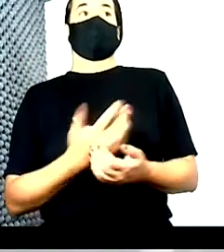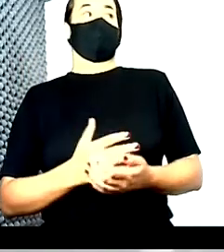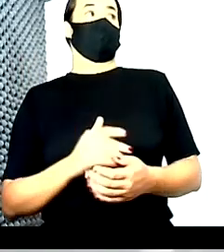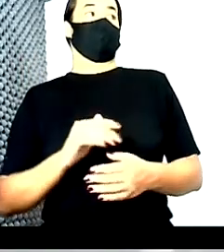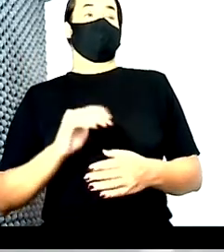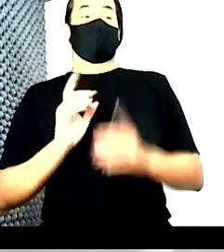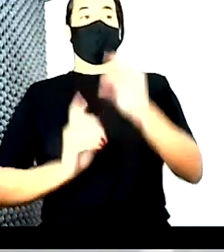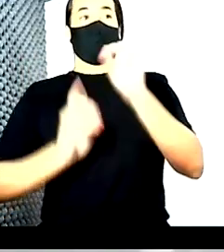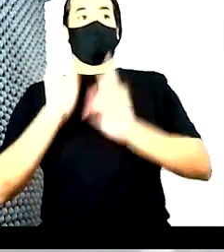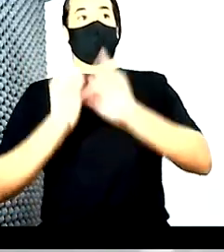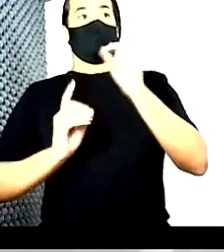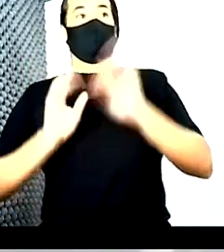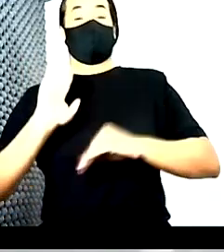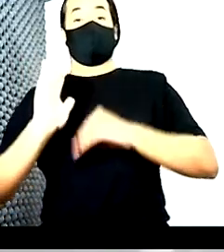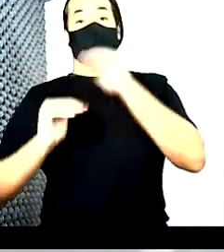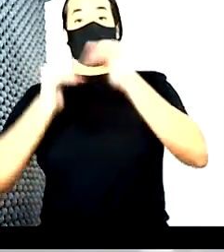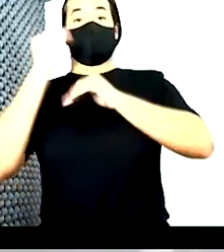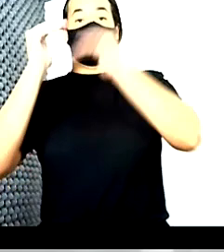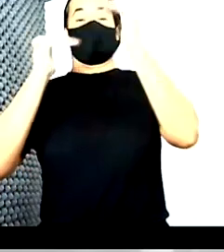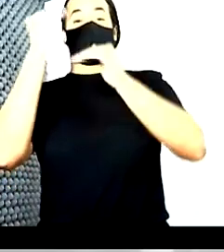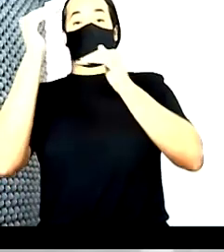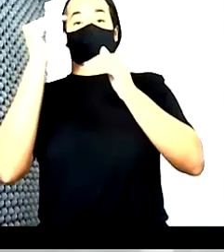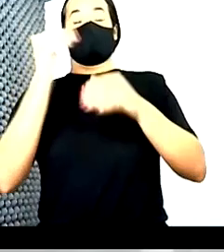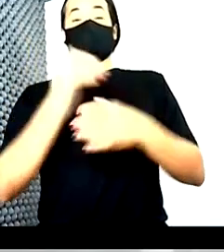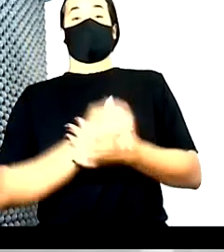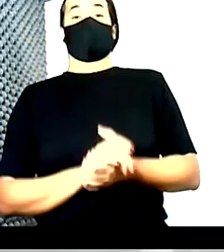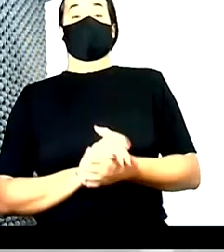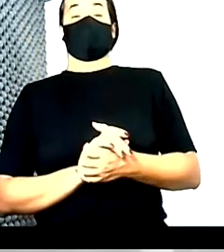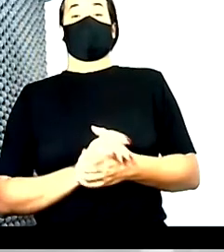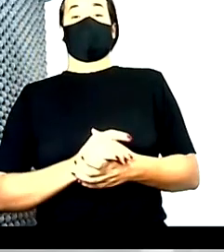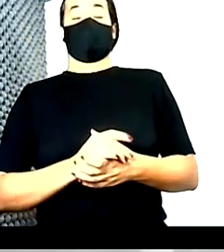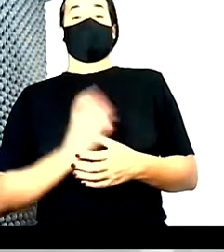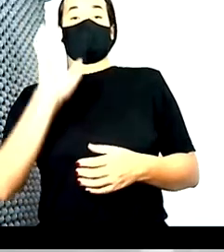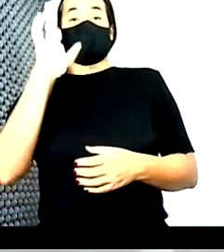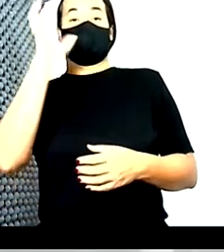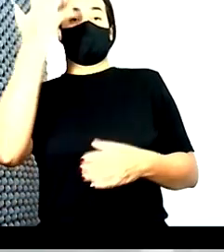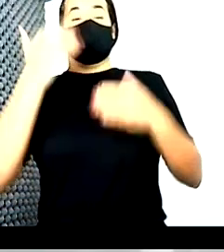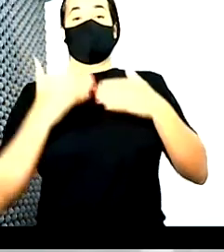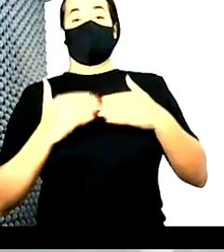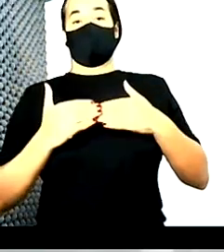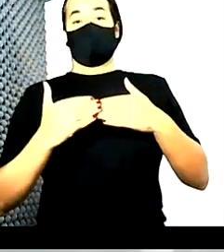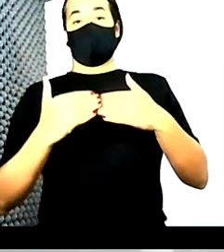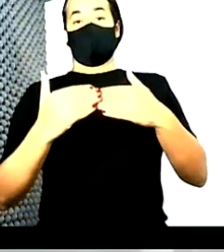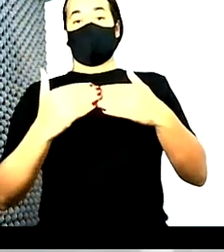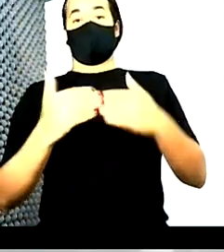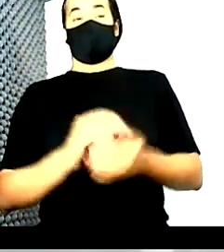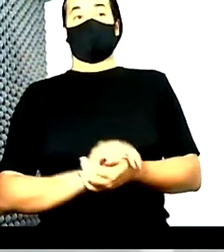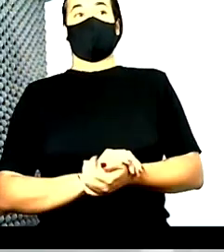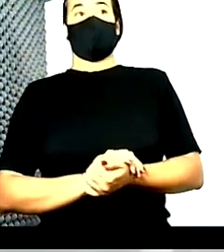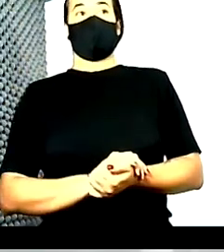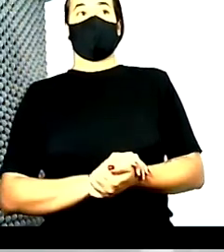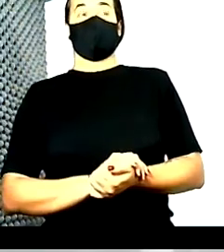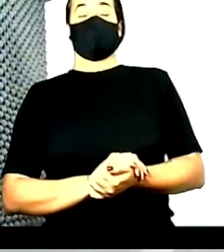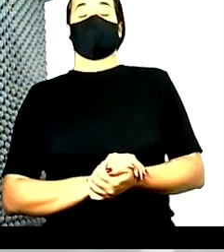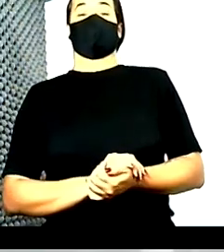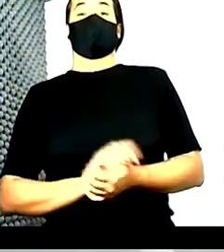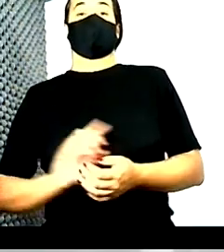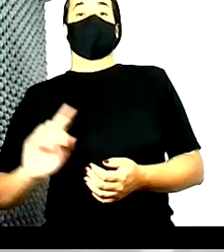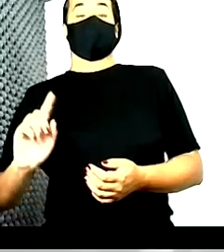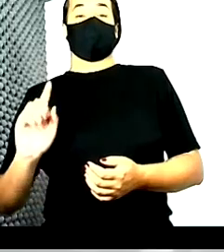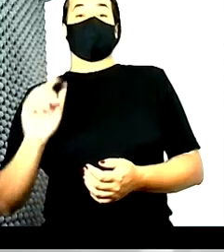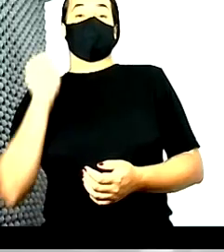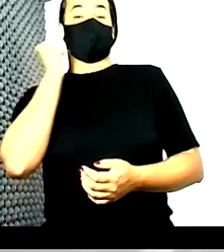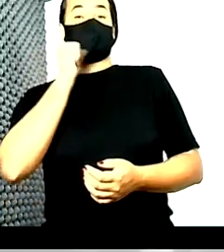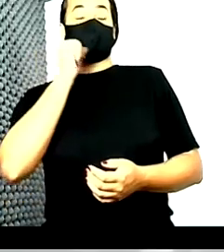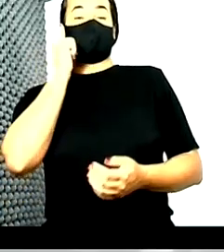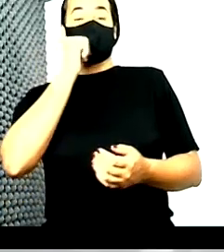estimular os crescimentos dos genitais e das mamas. As meninas apresentam o estirão puberal de crescimento no início